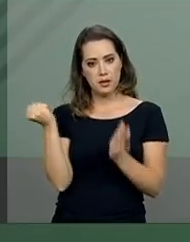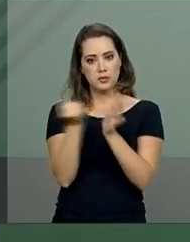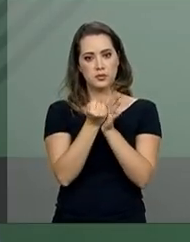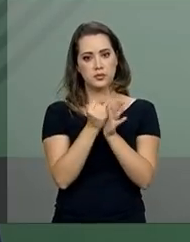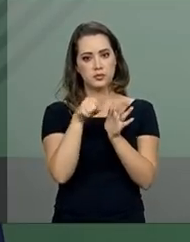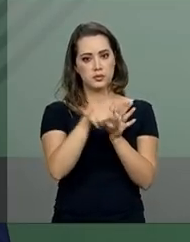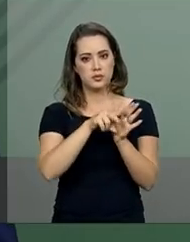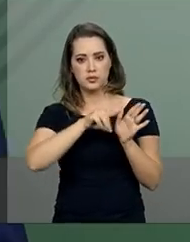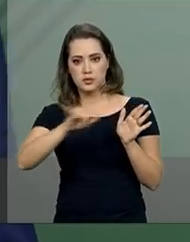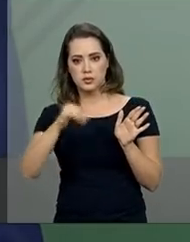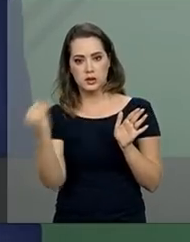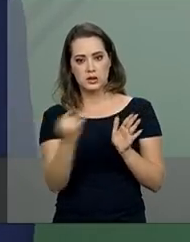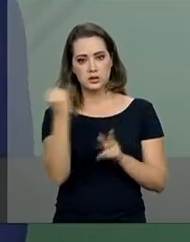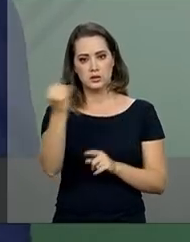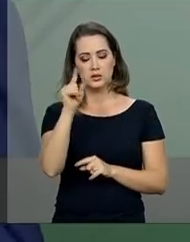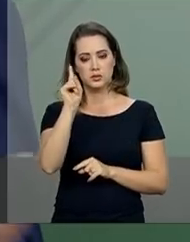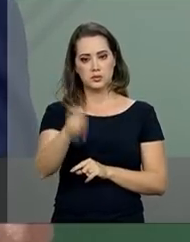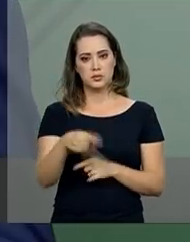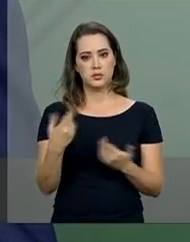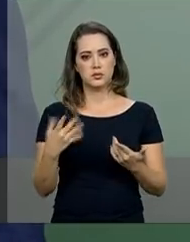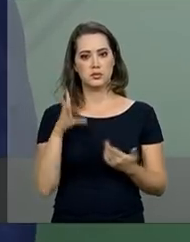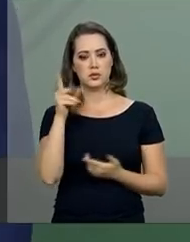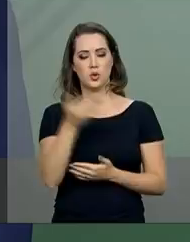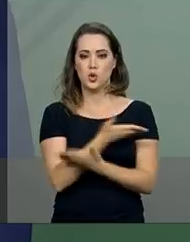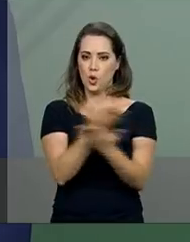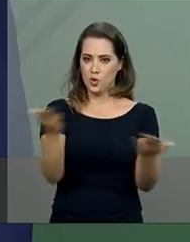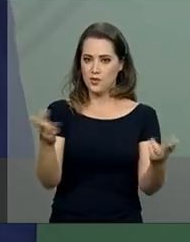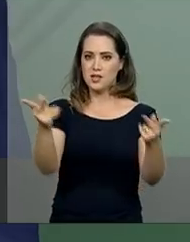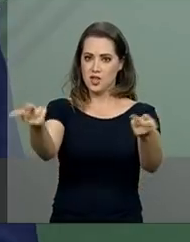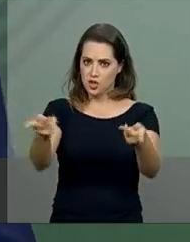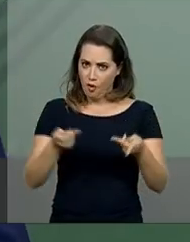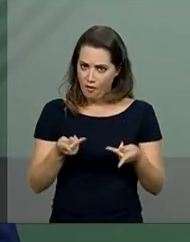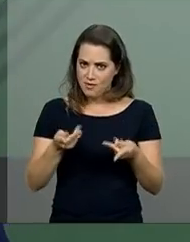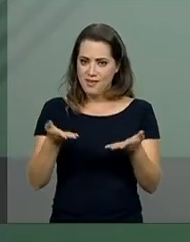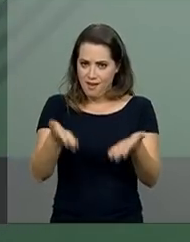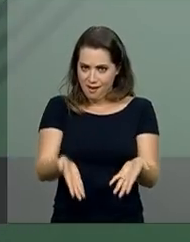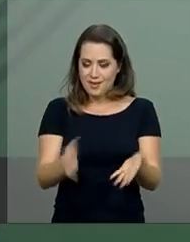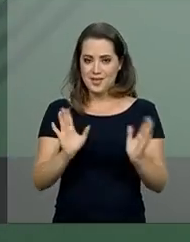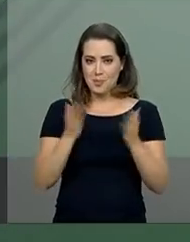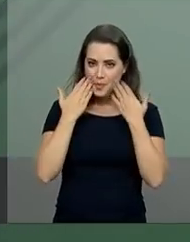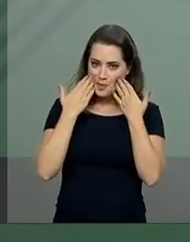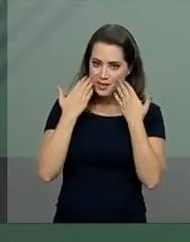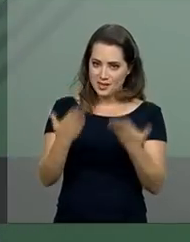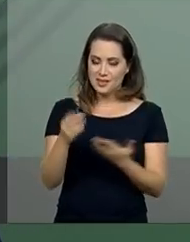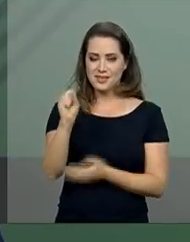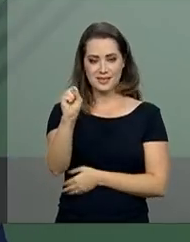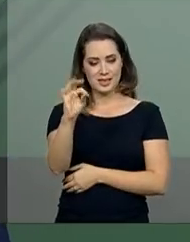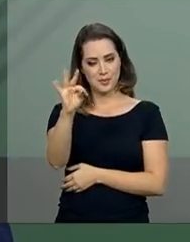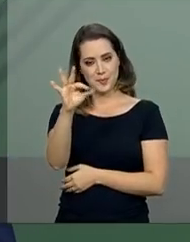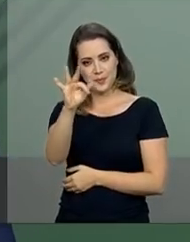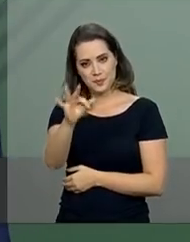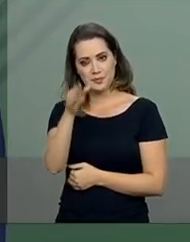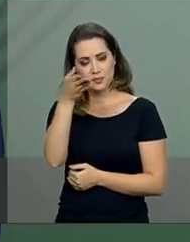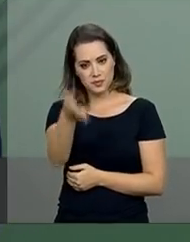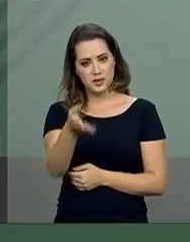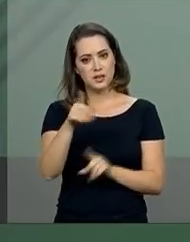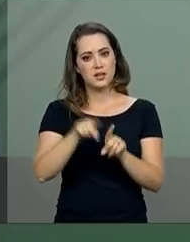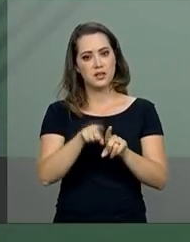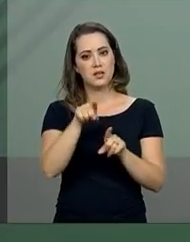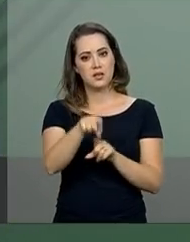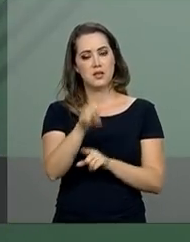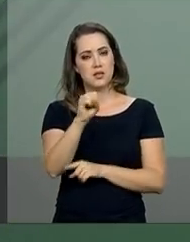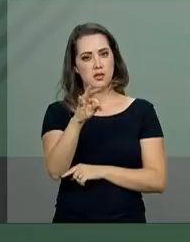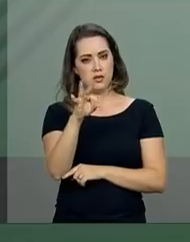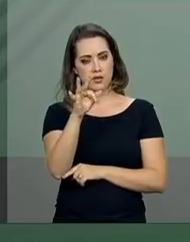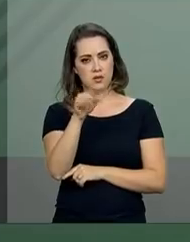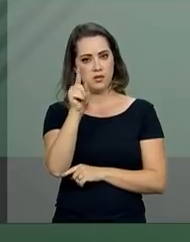essa data e todos estão convidados para irem à essa solenidade lá no supremo tribunal federal